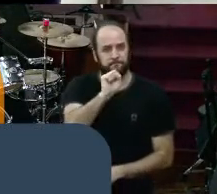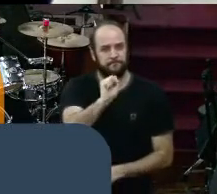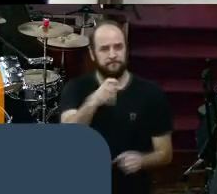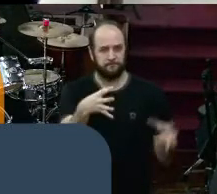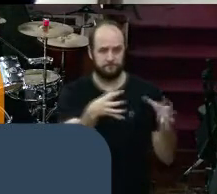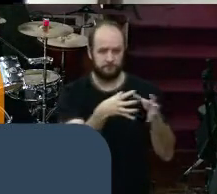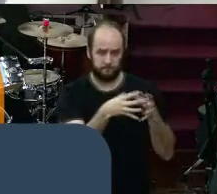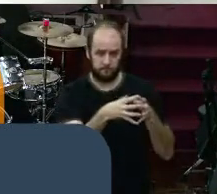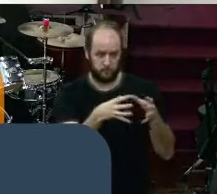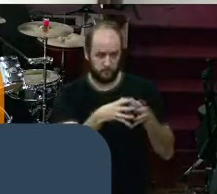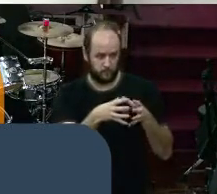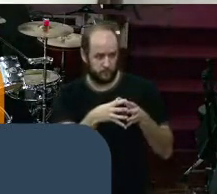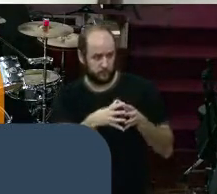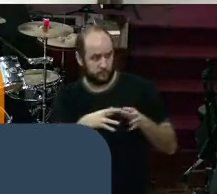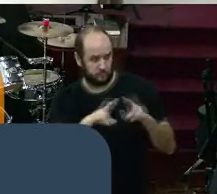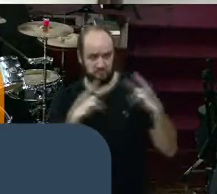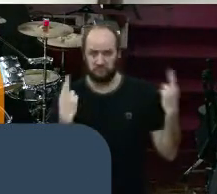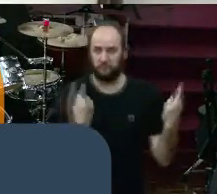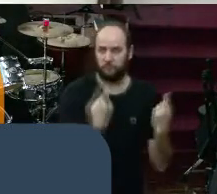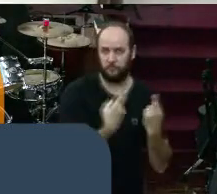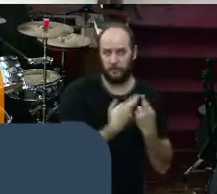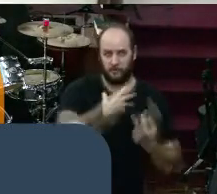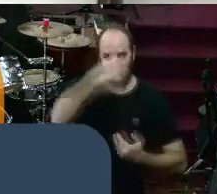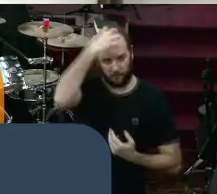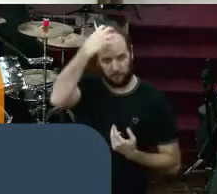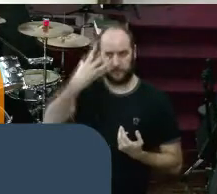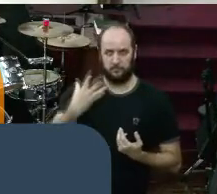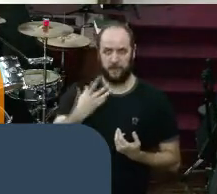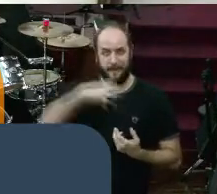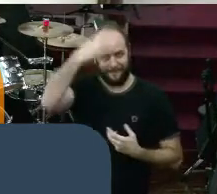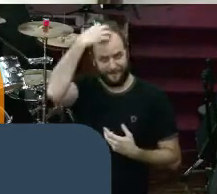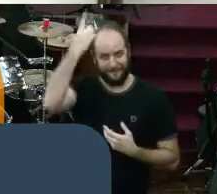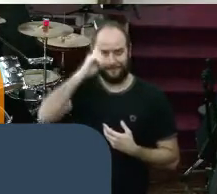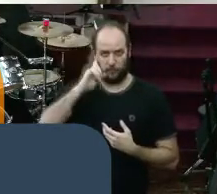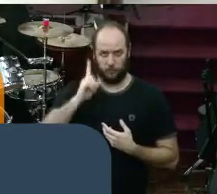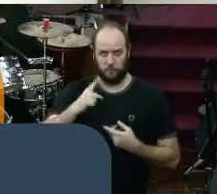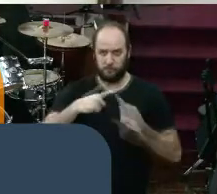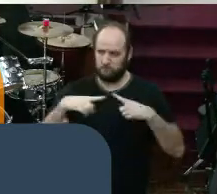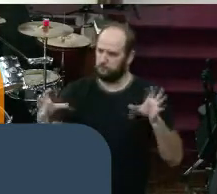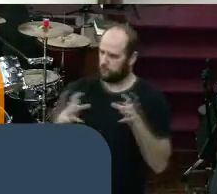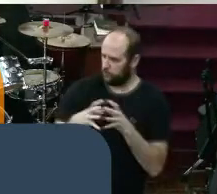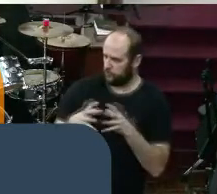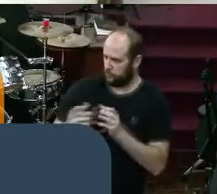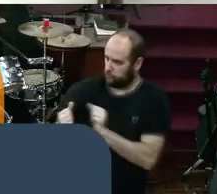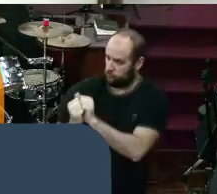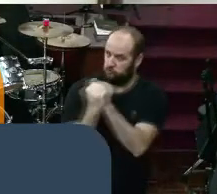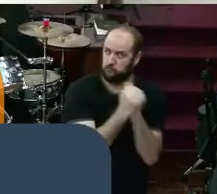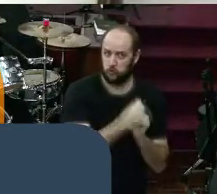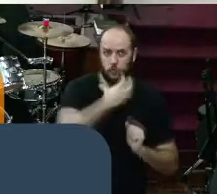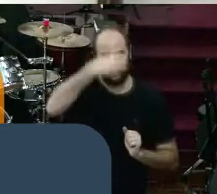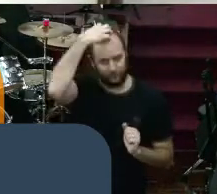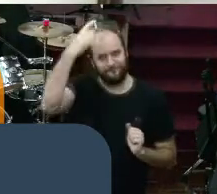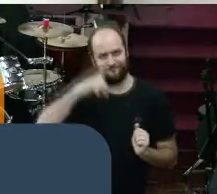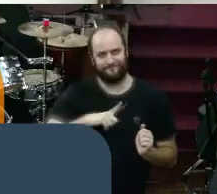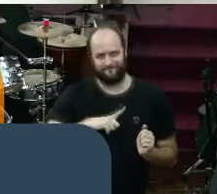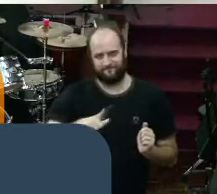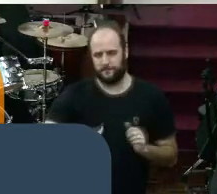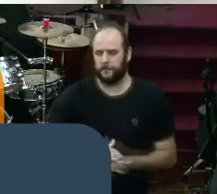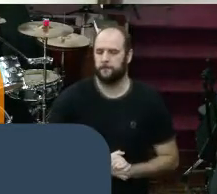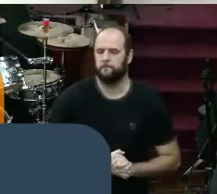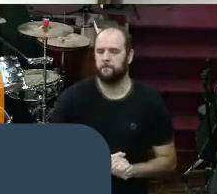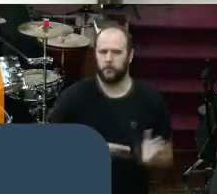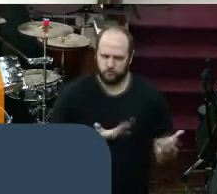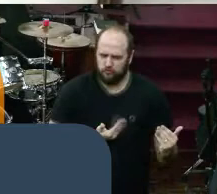à corte, à nobreza. Era um servo de Deus, um jovem, e que certamente ainda na